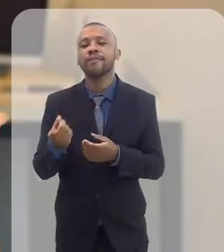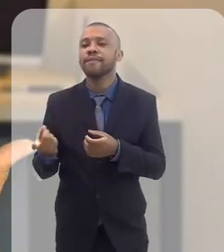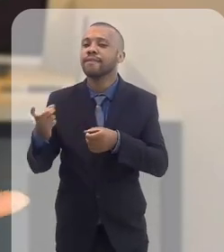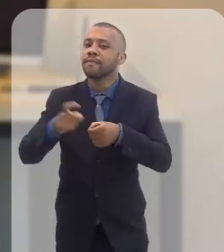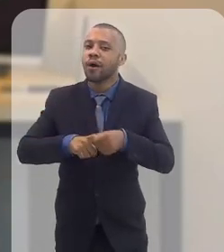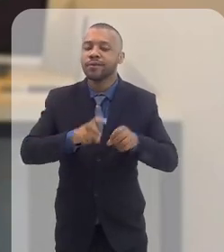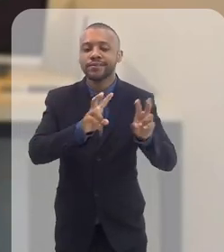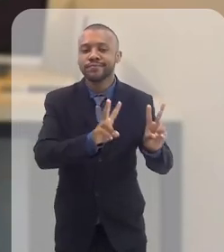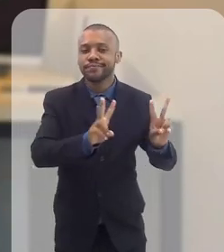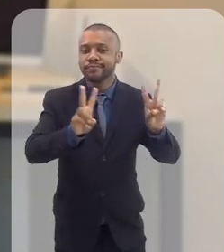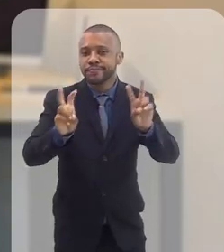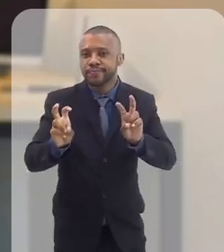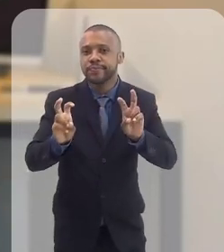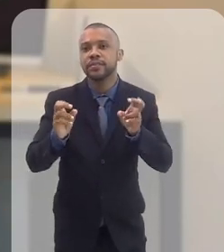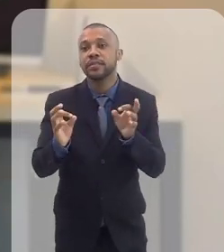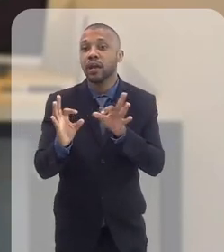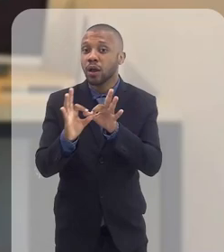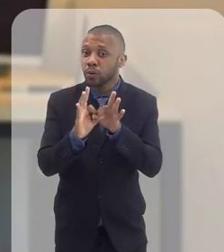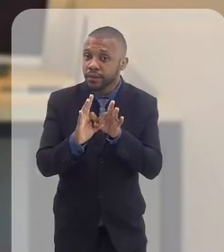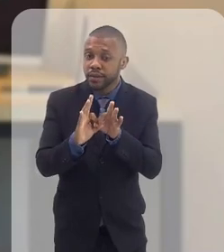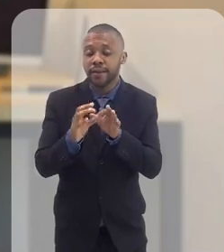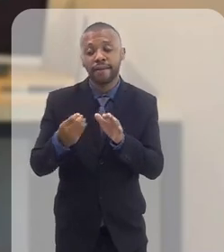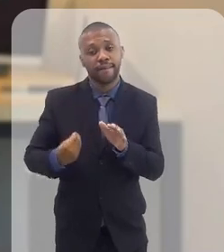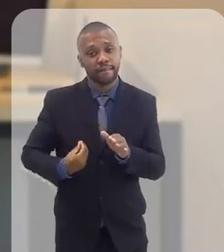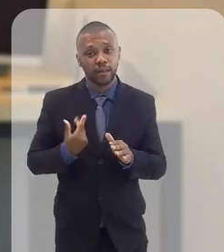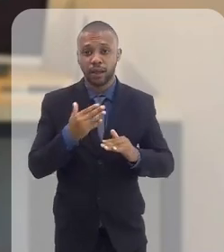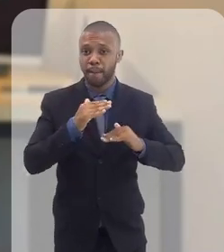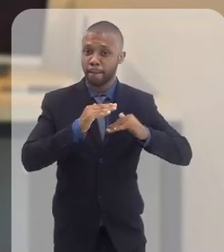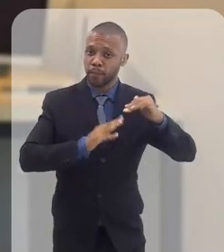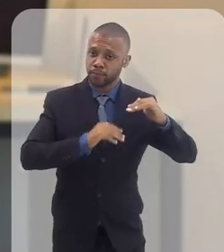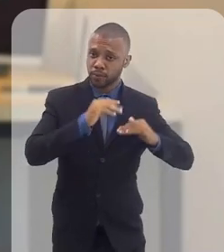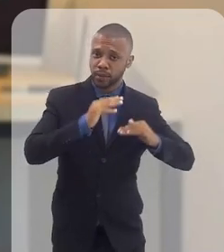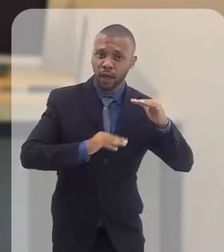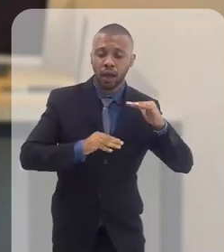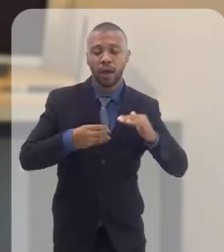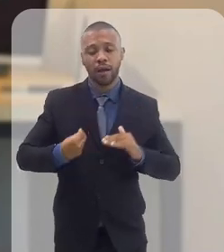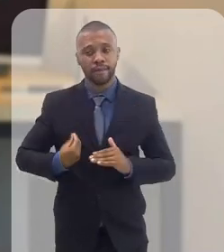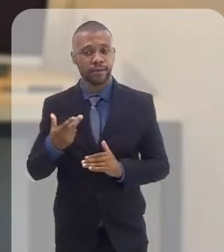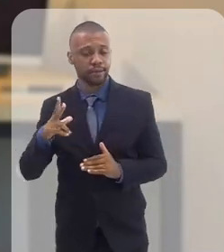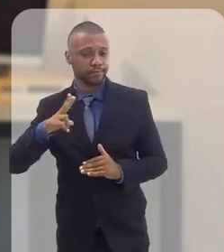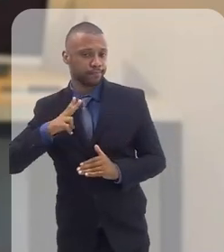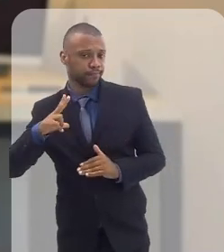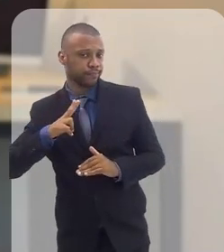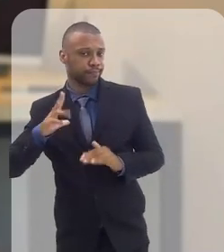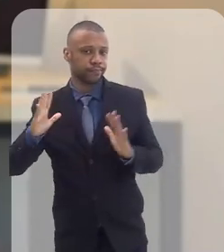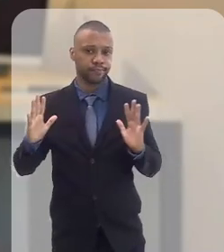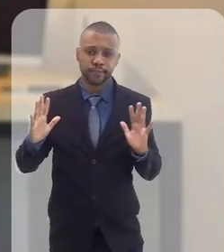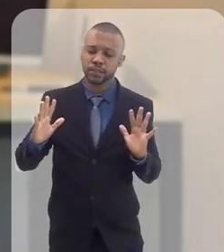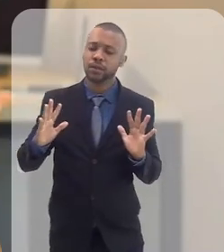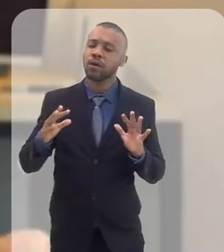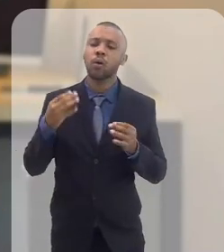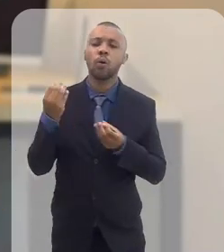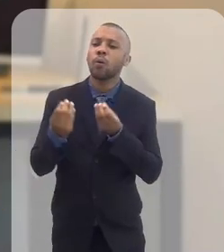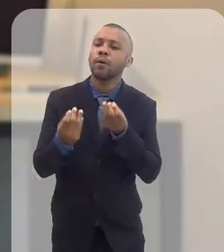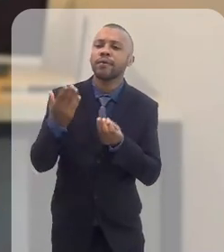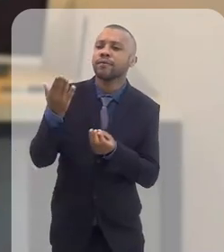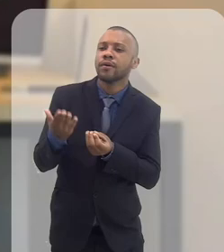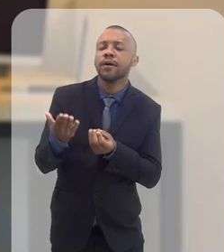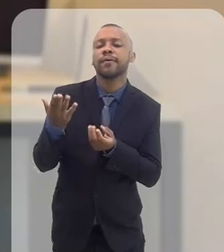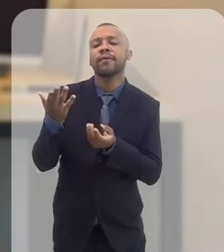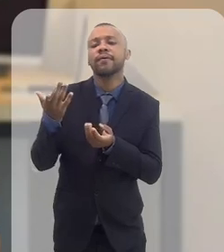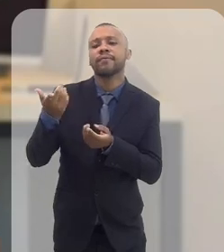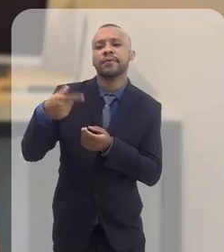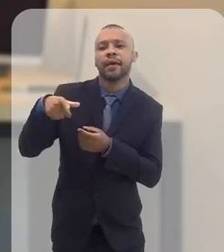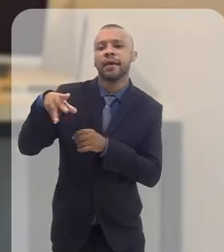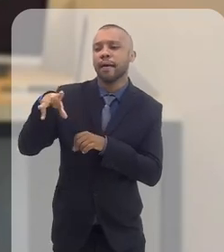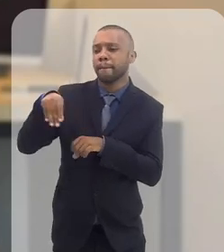gente volta naquele assunto de unir vida profissional, vida pessoal. Como é que foi para